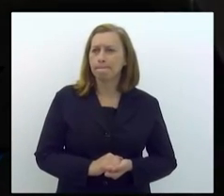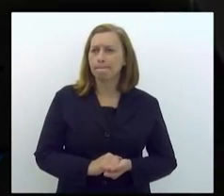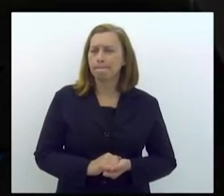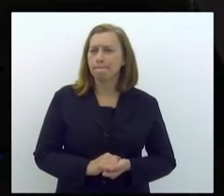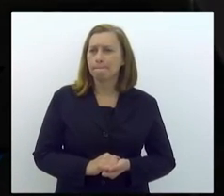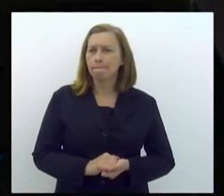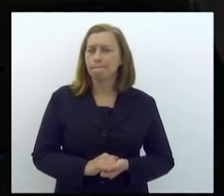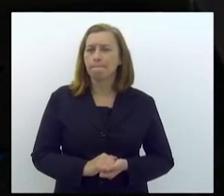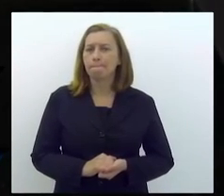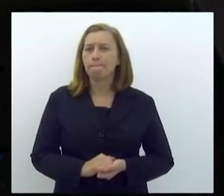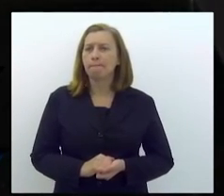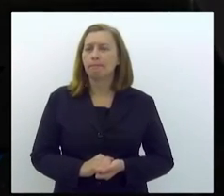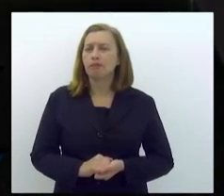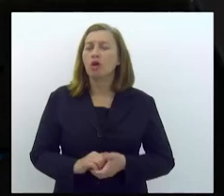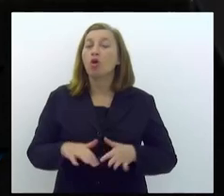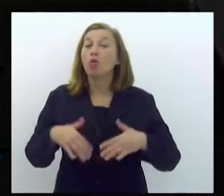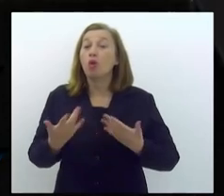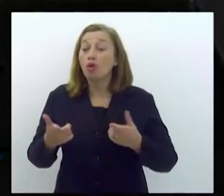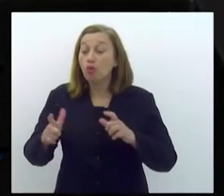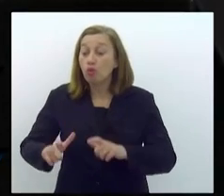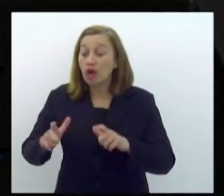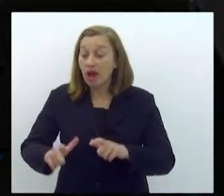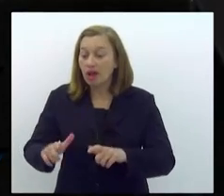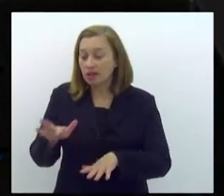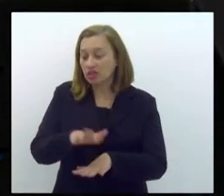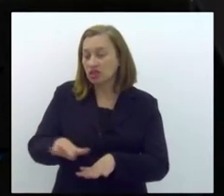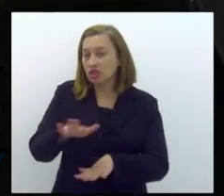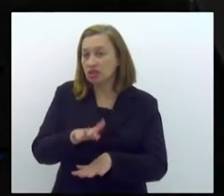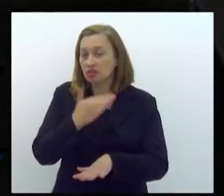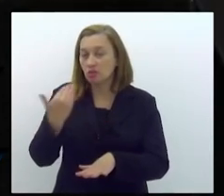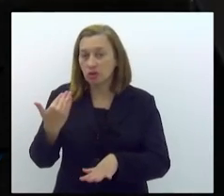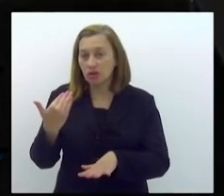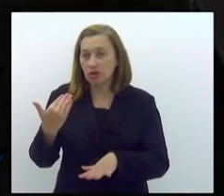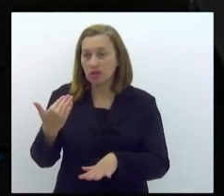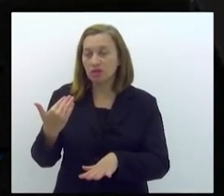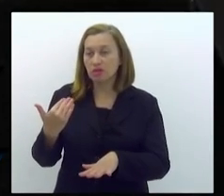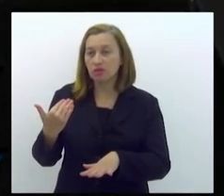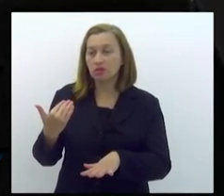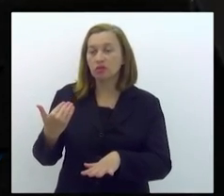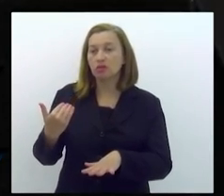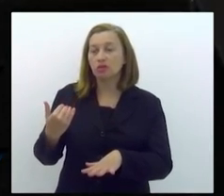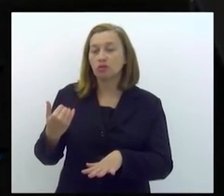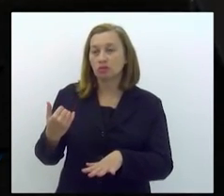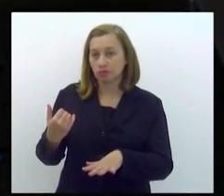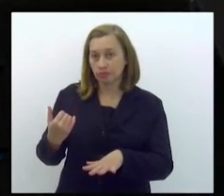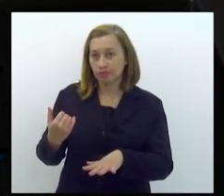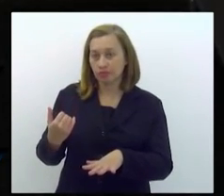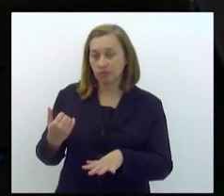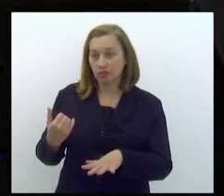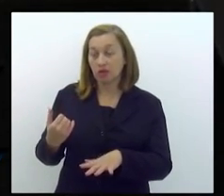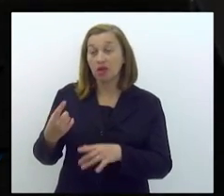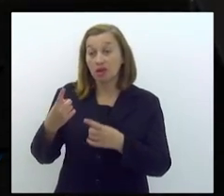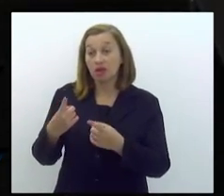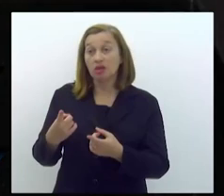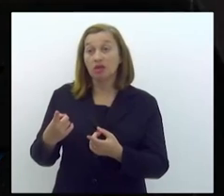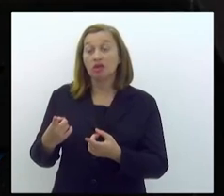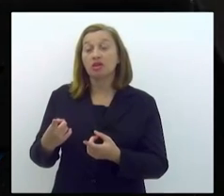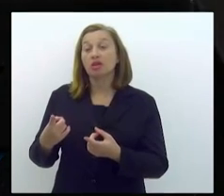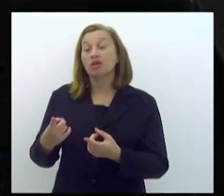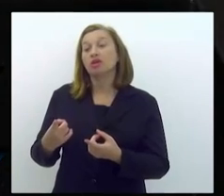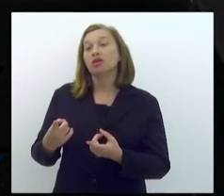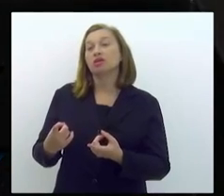da onde são essas crianças não vamos observar que a maioria dessas crianças violentadas inclusive por Agentes do Estado